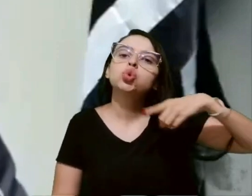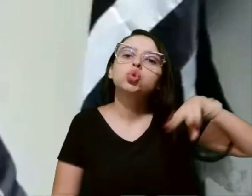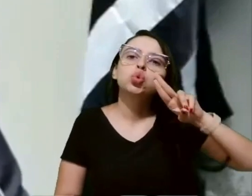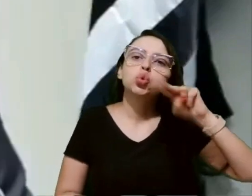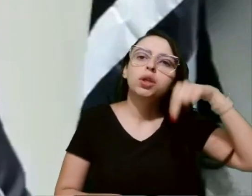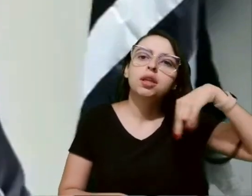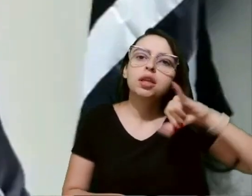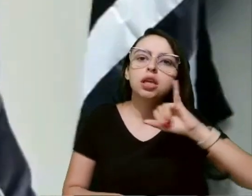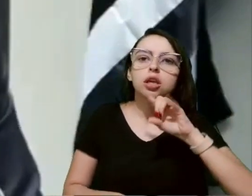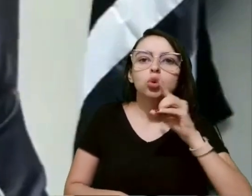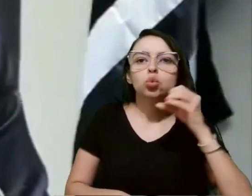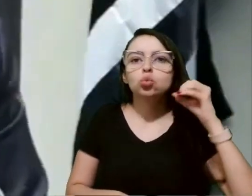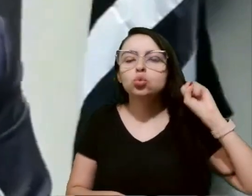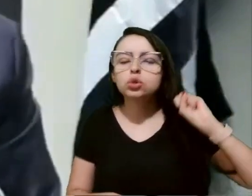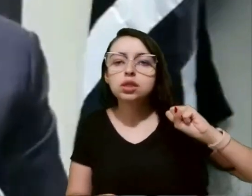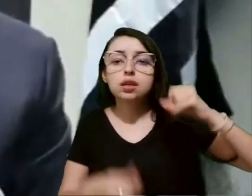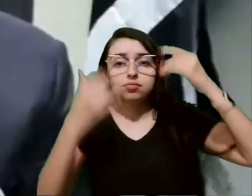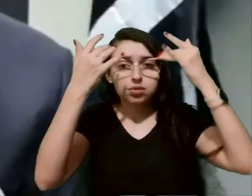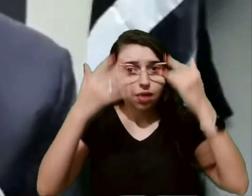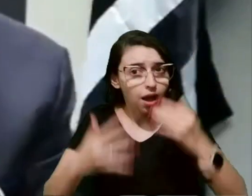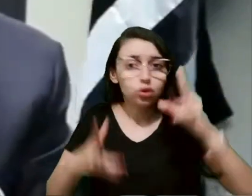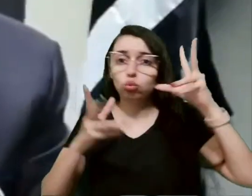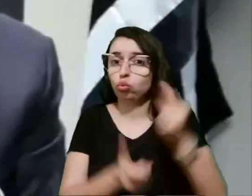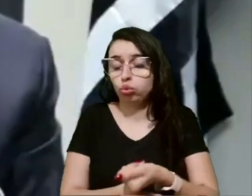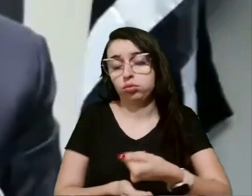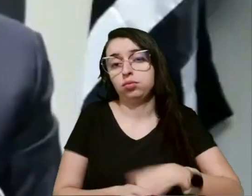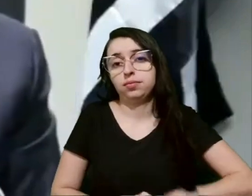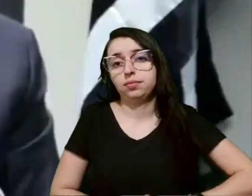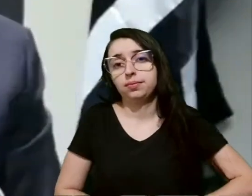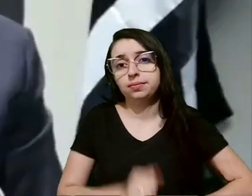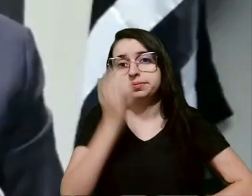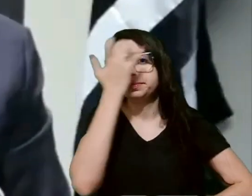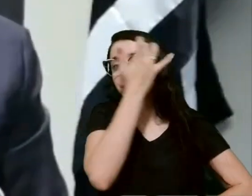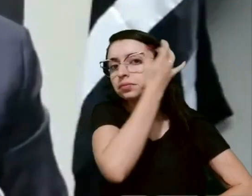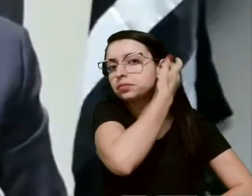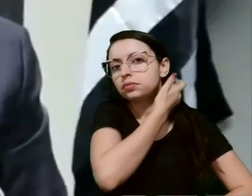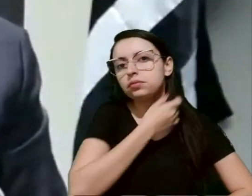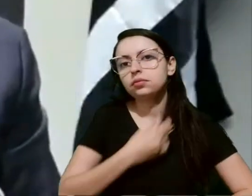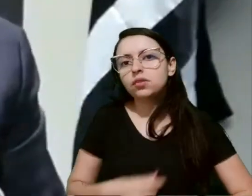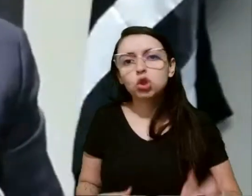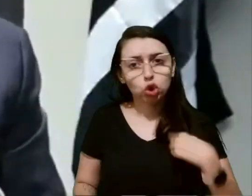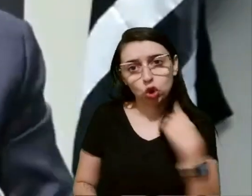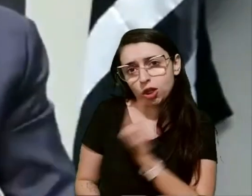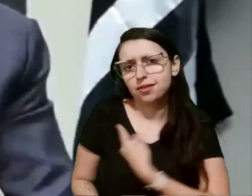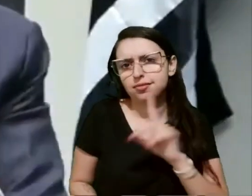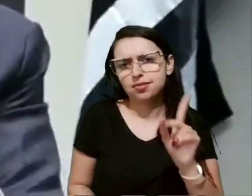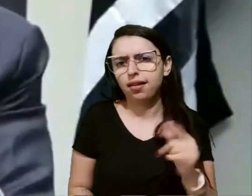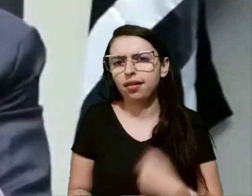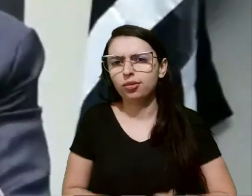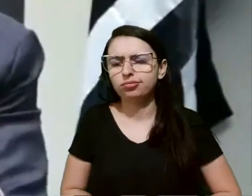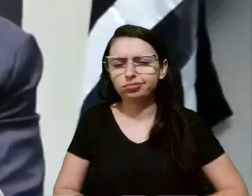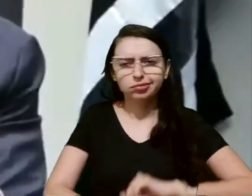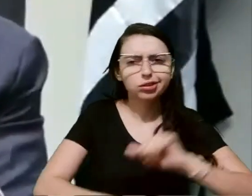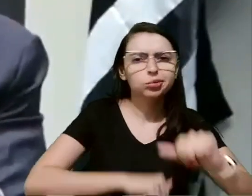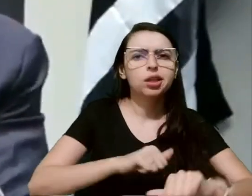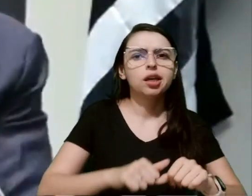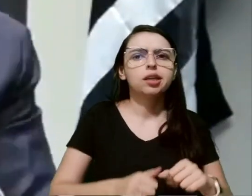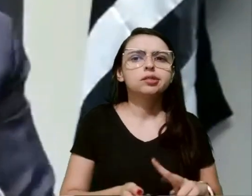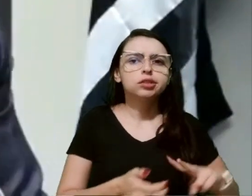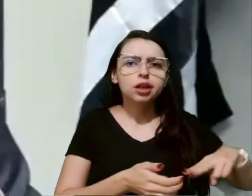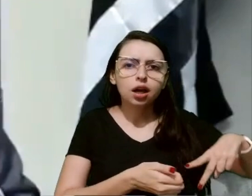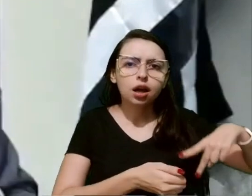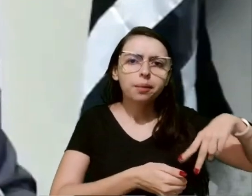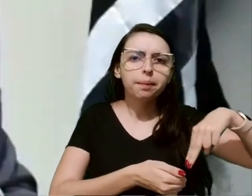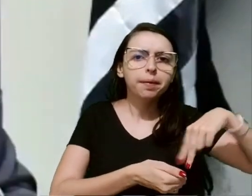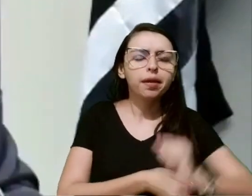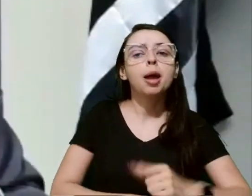versus republicanos, eles tentam explicar tudo com base nisso. O que, não era o nosso caso, talvez a gente esteja virando, caminhando pra